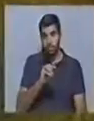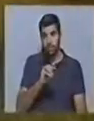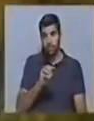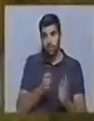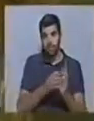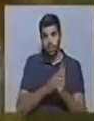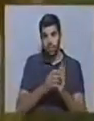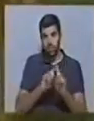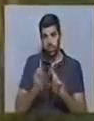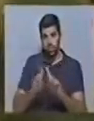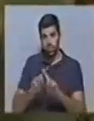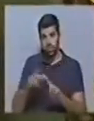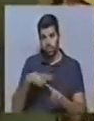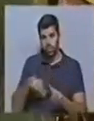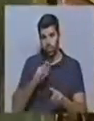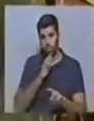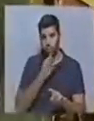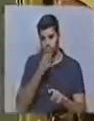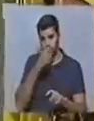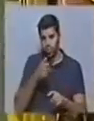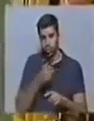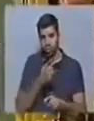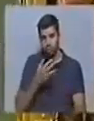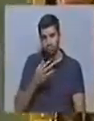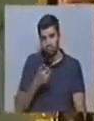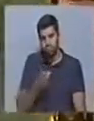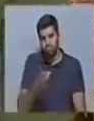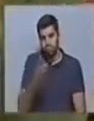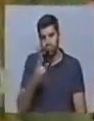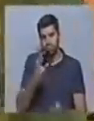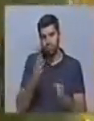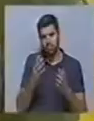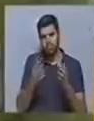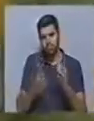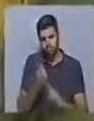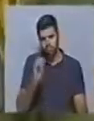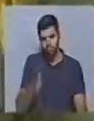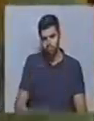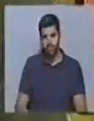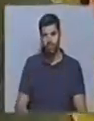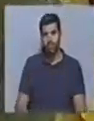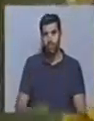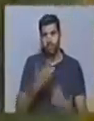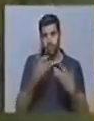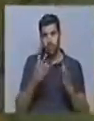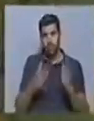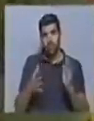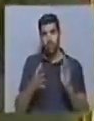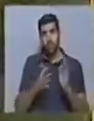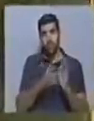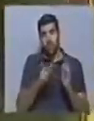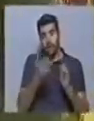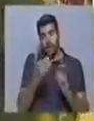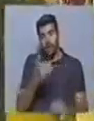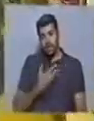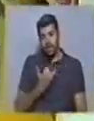marcas portuguesas, o código já está a chegar a milhões de pessoas. Que orgulho, muito obrigada, Miguel, parabéns, parabéns. Entretanto, os meus modelos, vem daí Diogo, vem